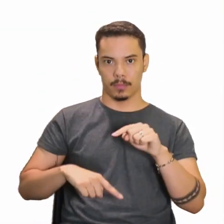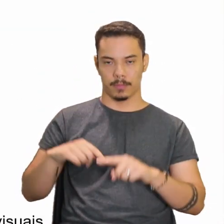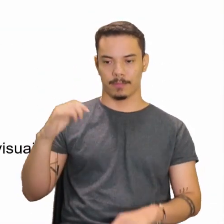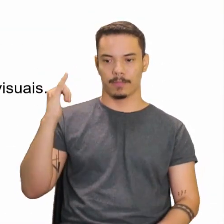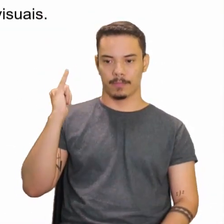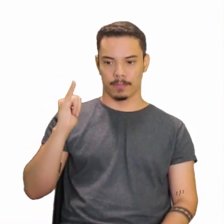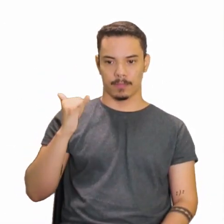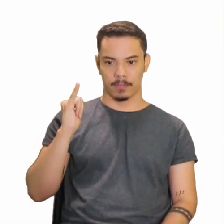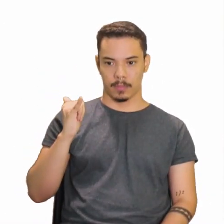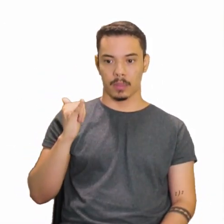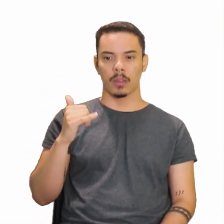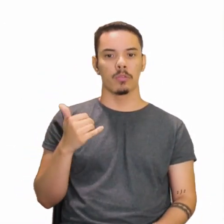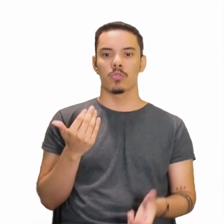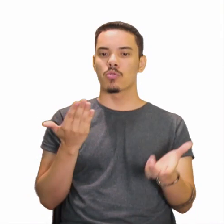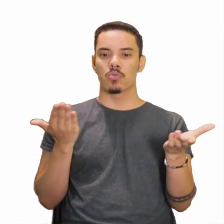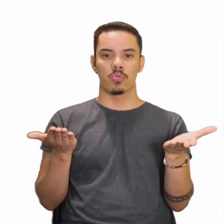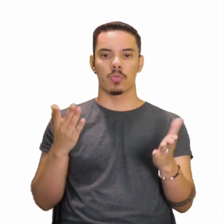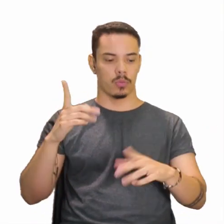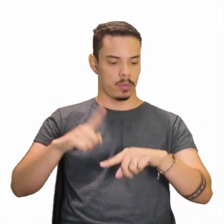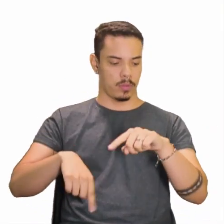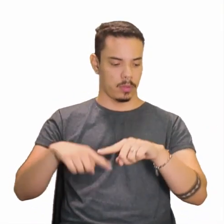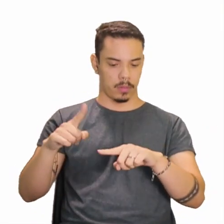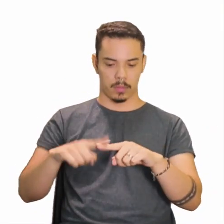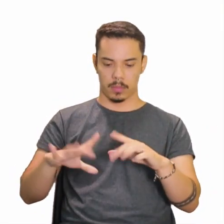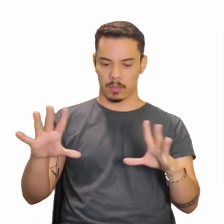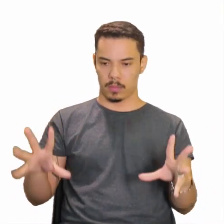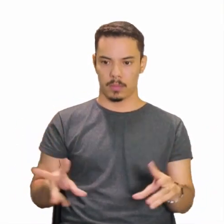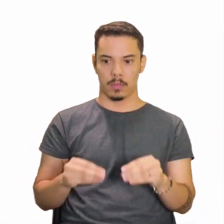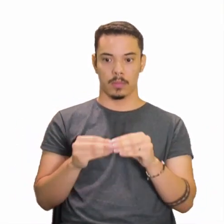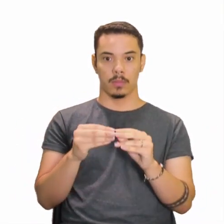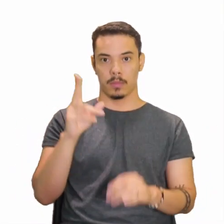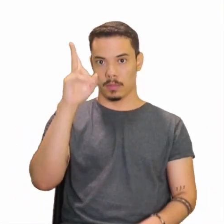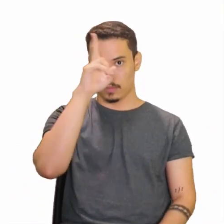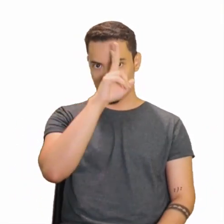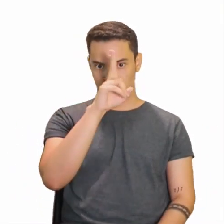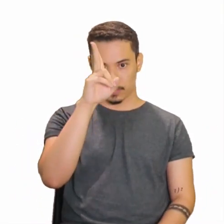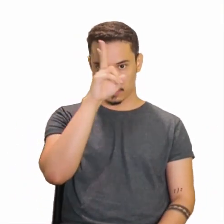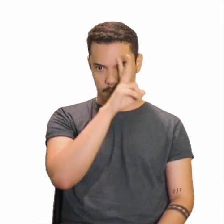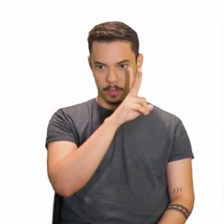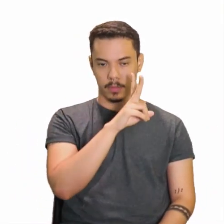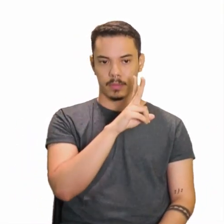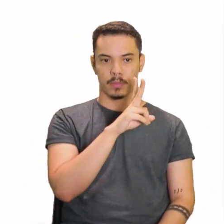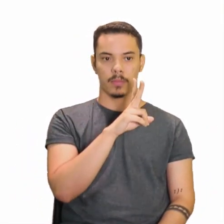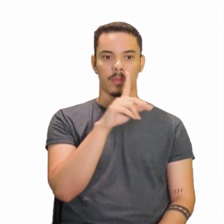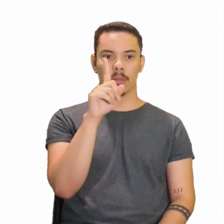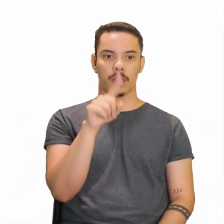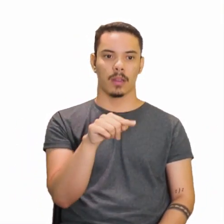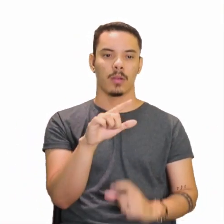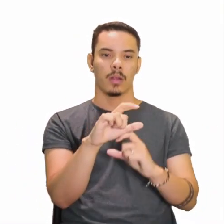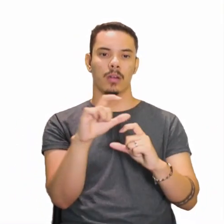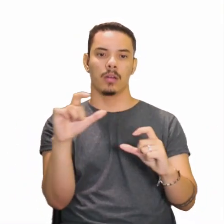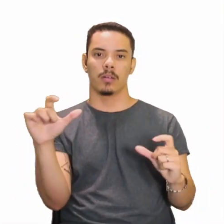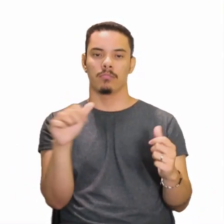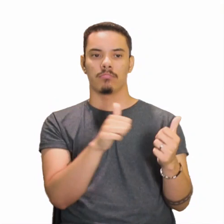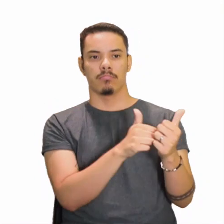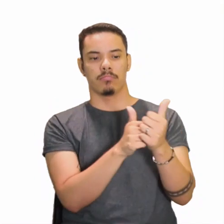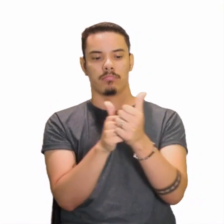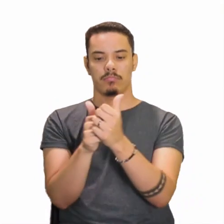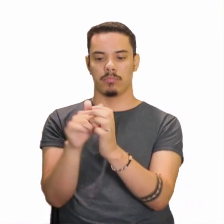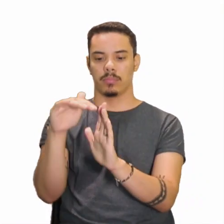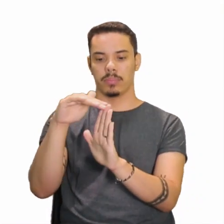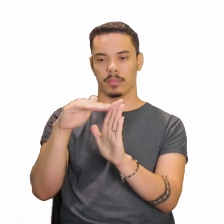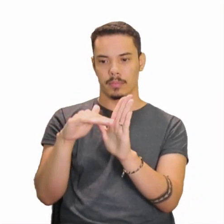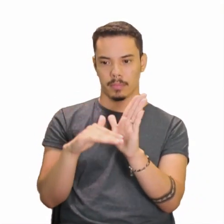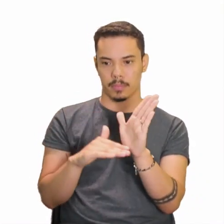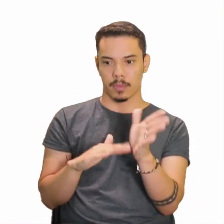narrativos. E quais são os elementos narrativos da história em quadrinhos? O enredo, esse enredo ele é organizado por uma